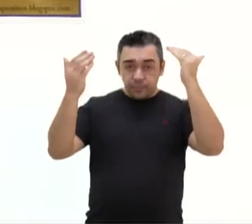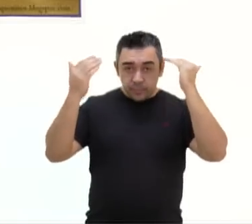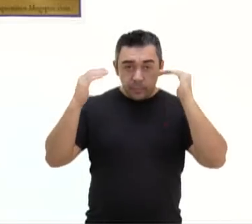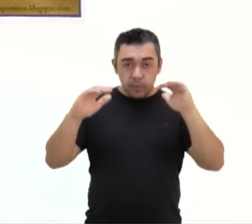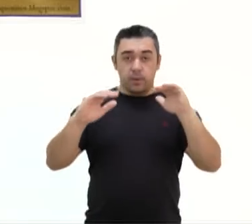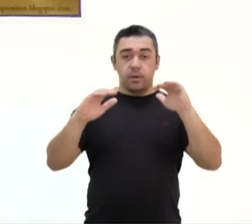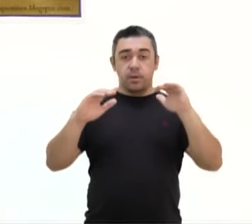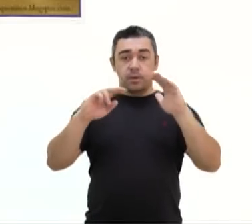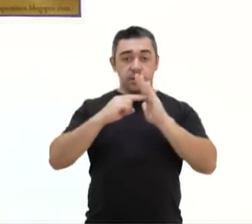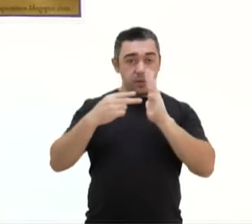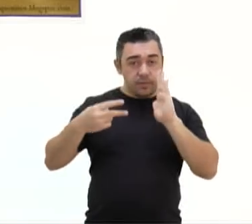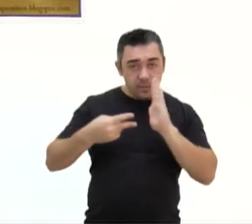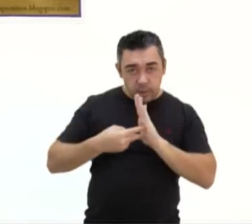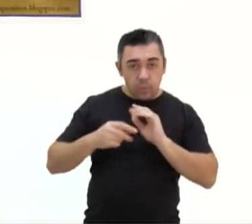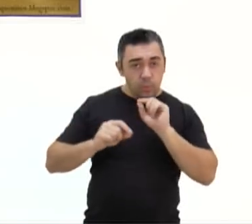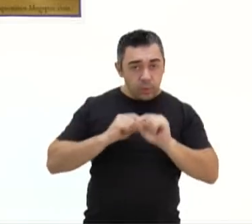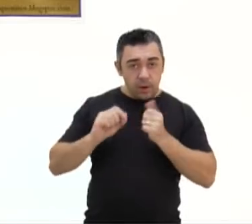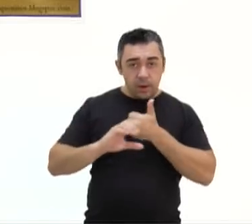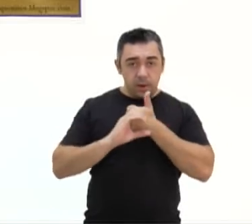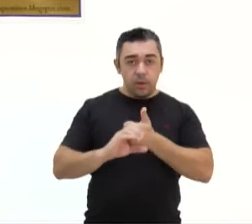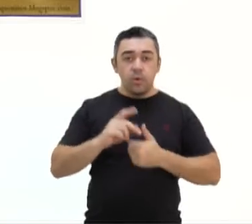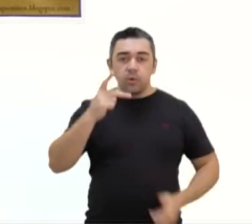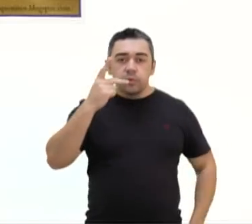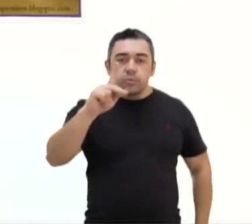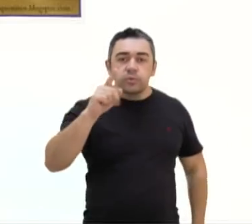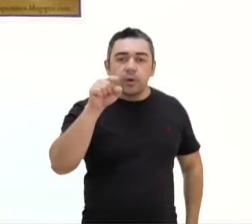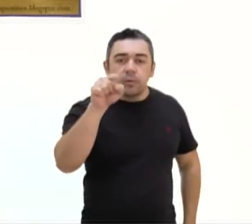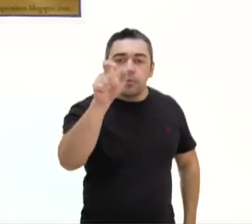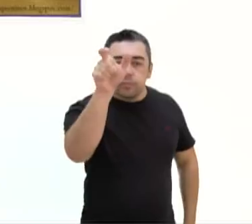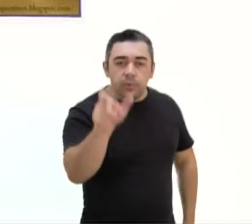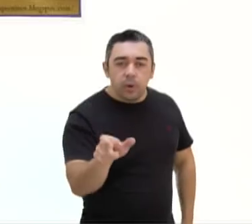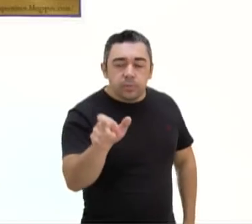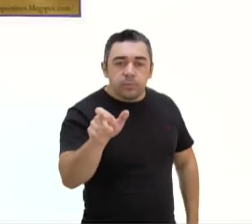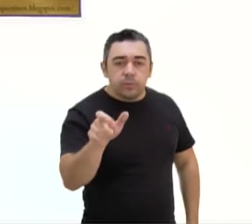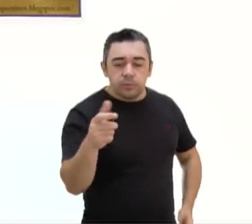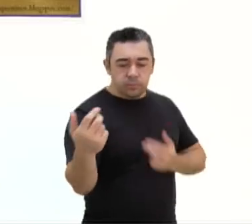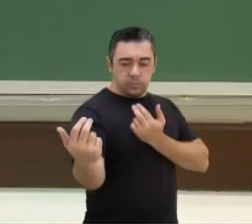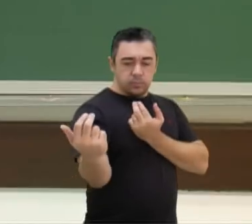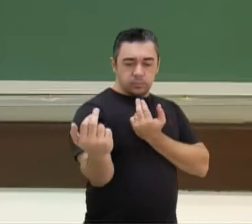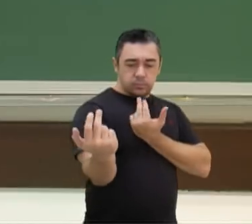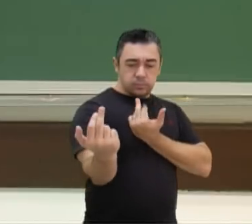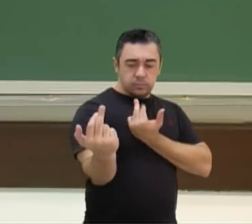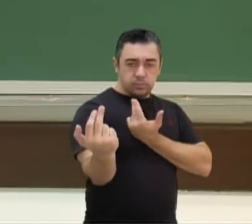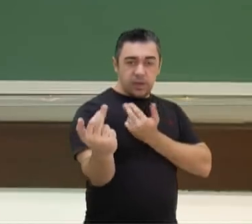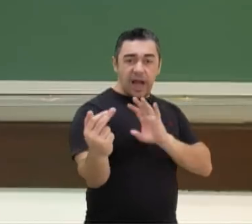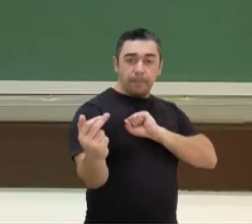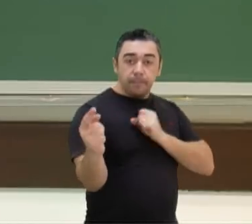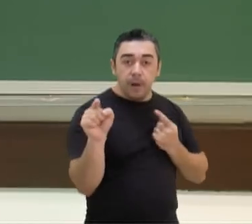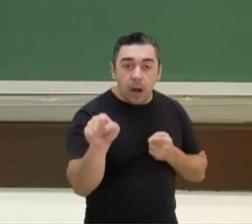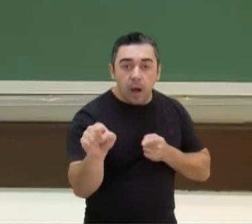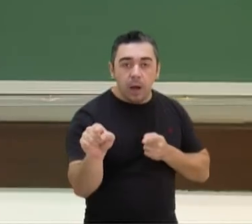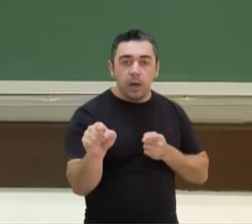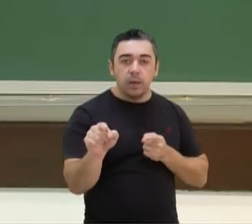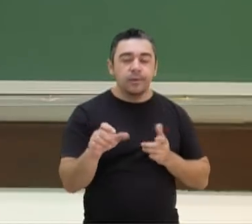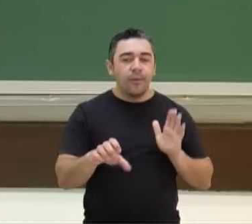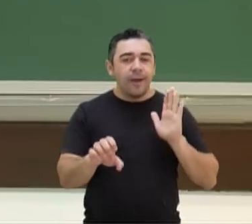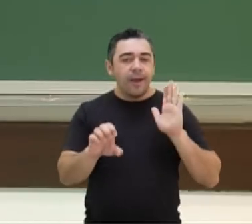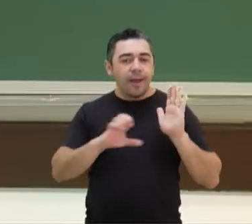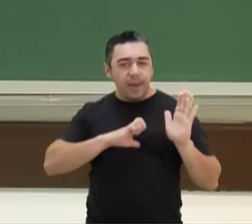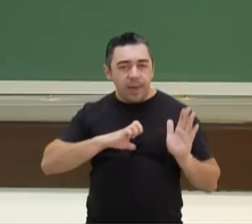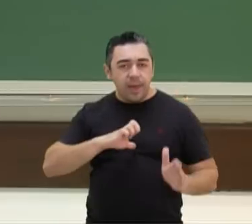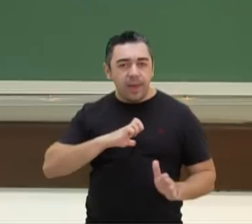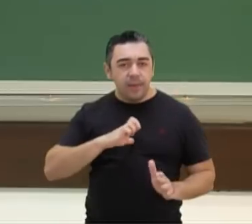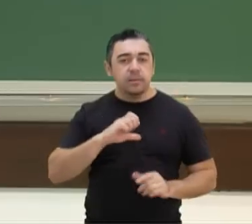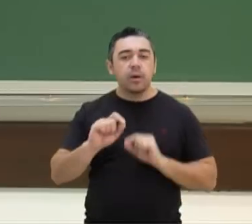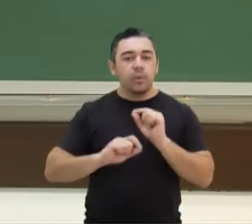o cristianismo de verdade? O teu próximo como a si mesmo. Então quer dizer que o princípio ético cristão gira em torno